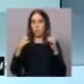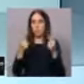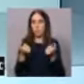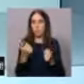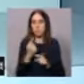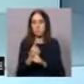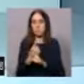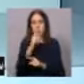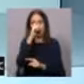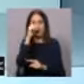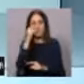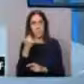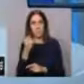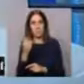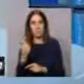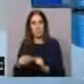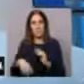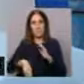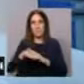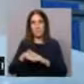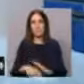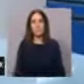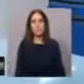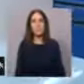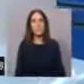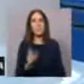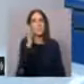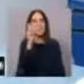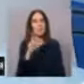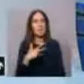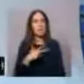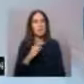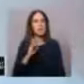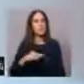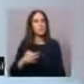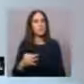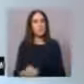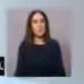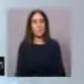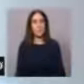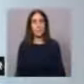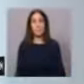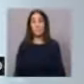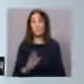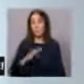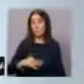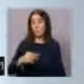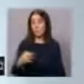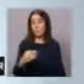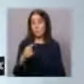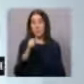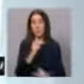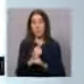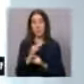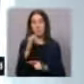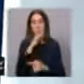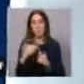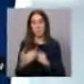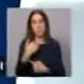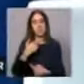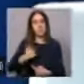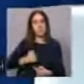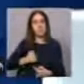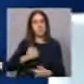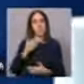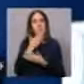como Madrid com 20 graus de temperatura máxima. Ricardo, fim de semana. O fim de semana ainda a começar com a passagem de uma superfície frontal fria no início do sábado, portanto durante a manhã